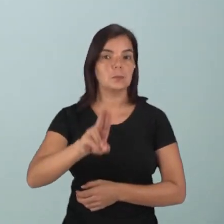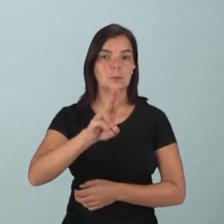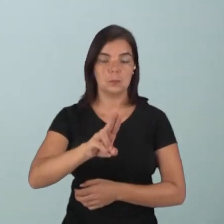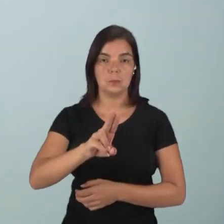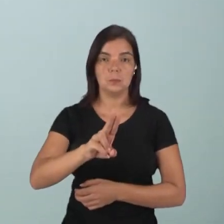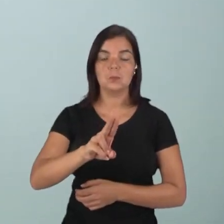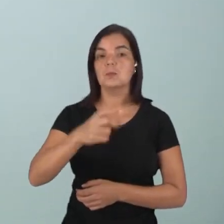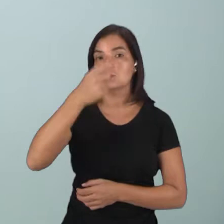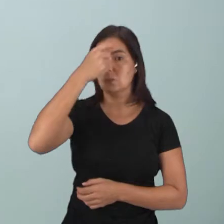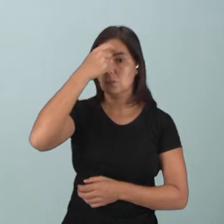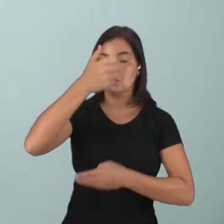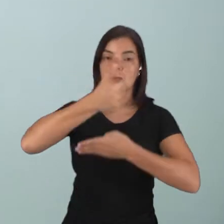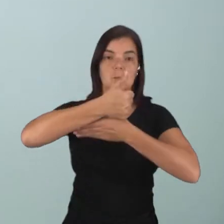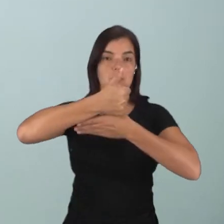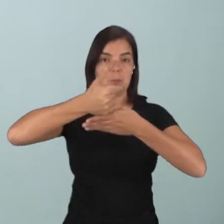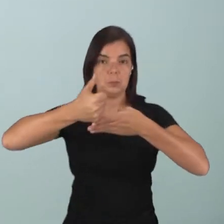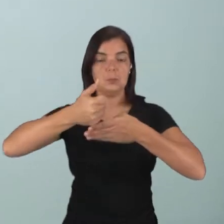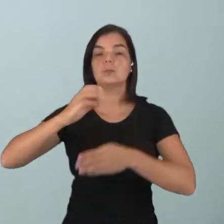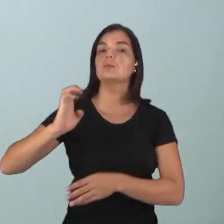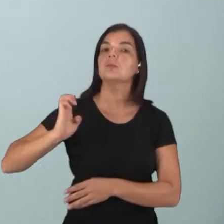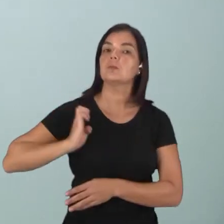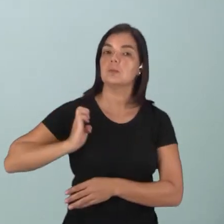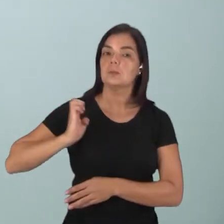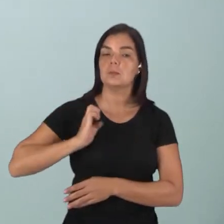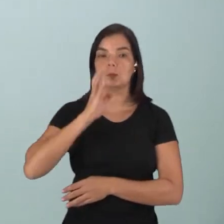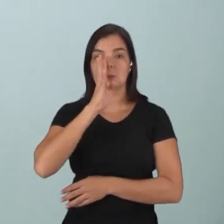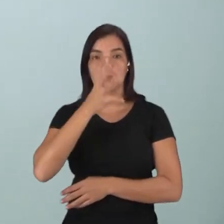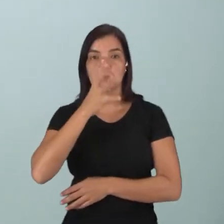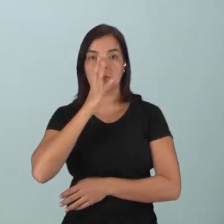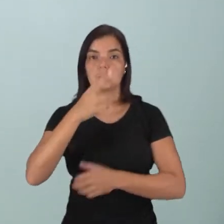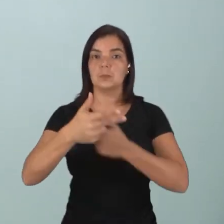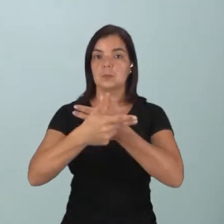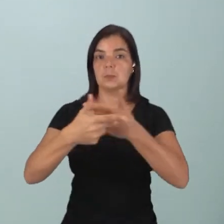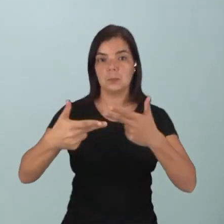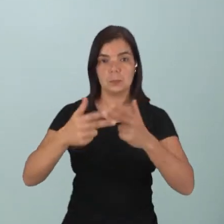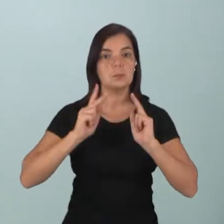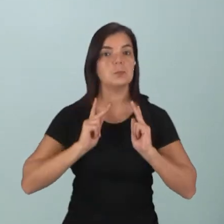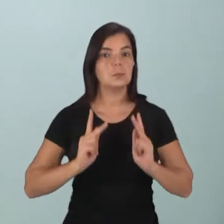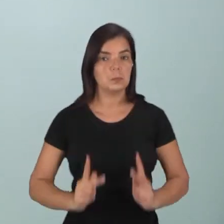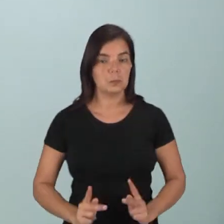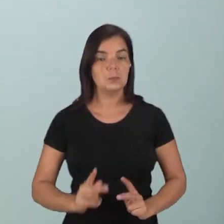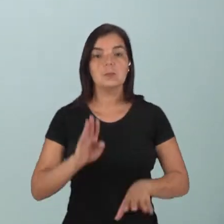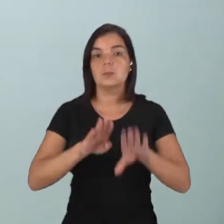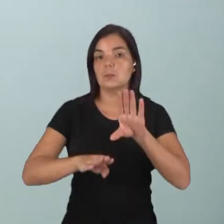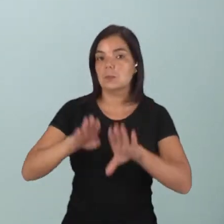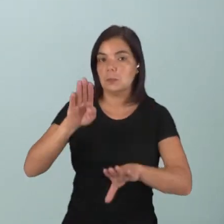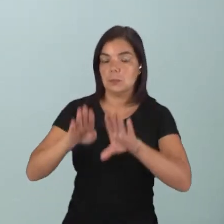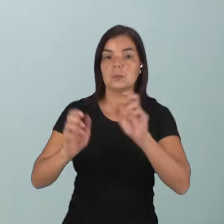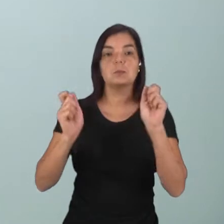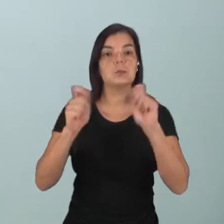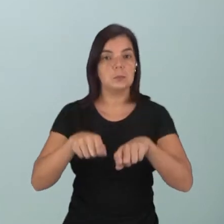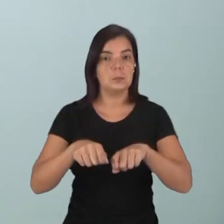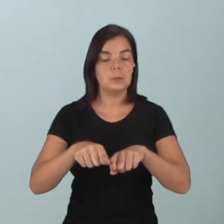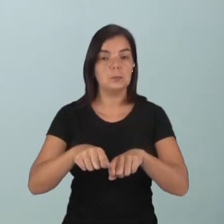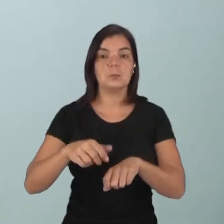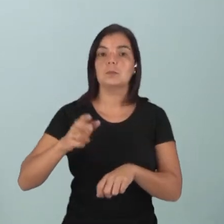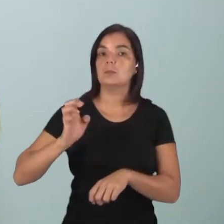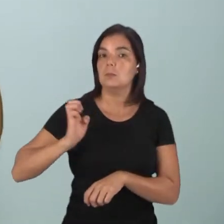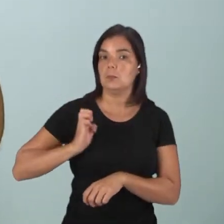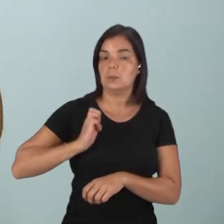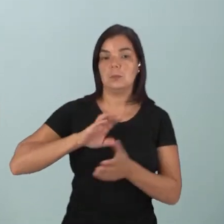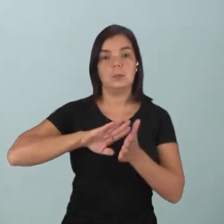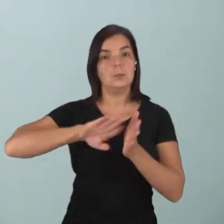senso moral e ético para estar julgando determinadas ações que muitas vezes pode ser antiético